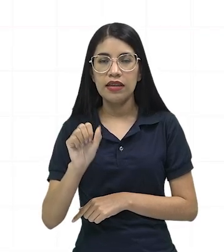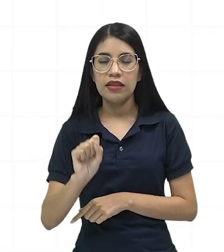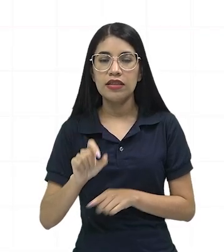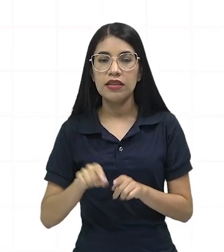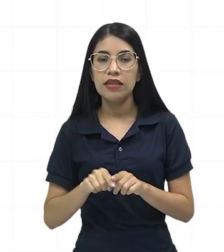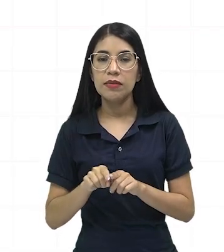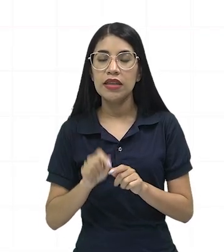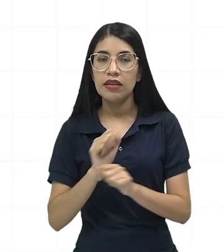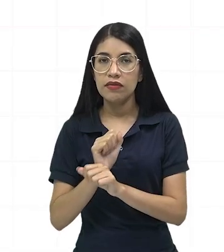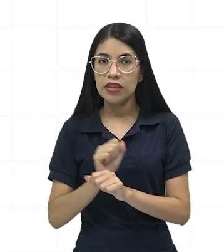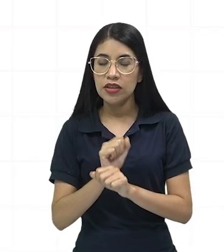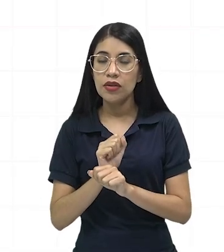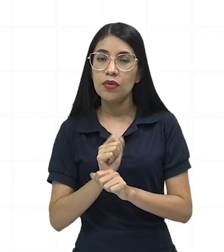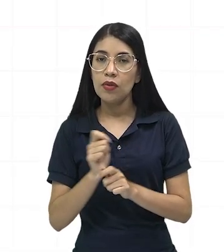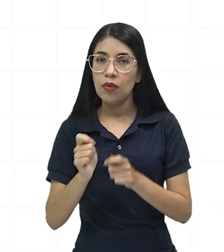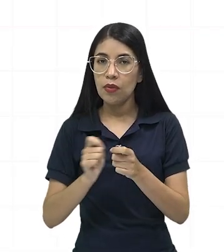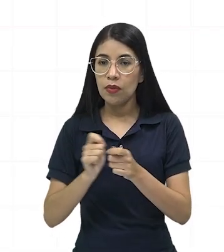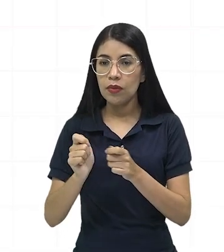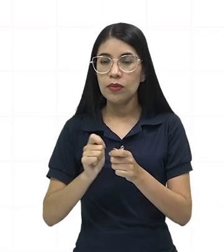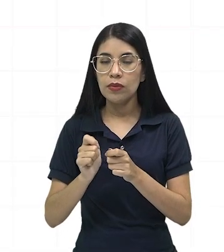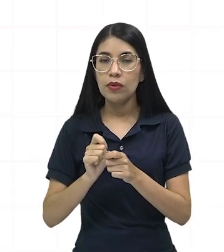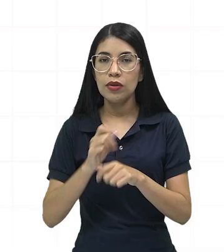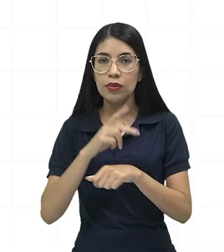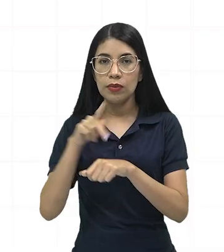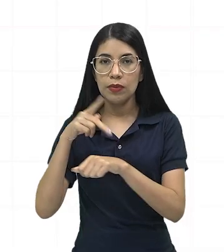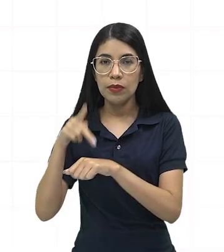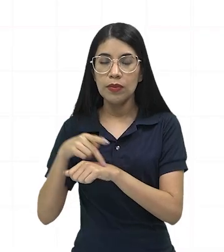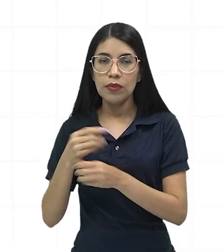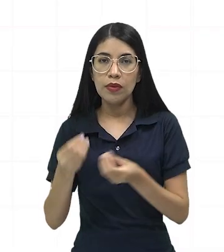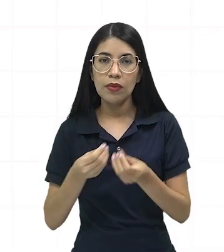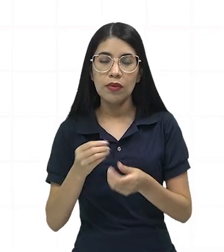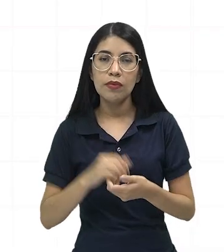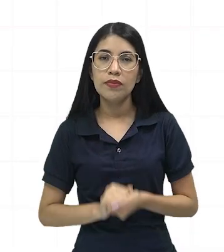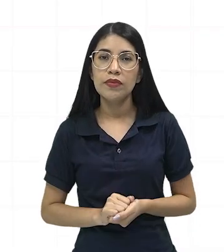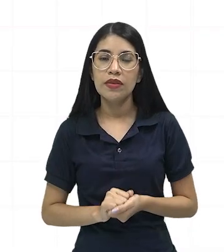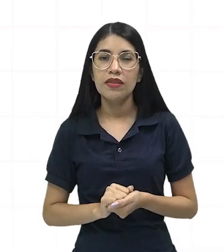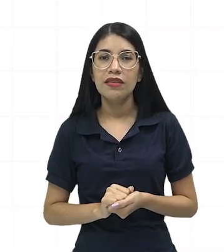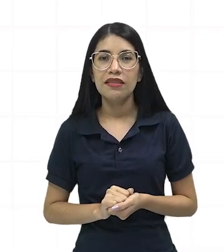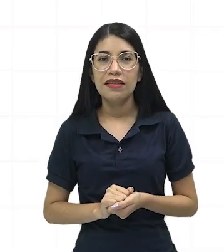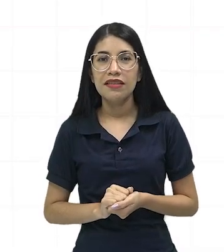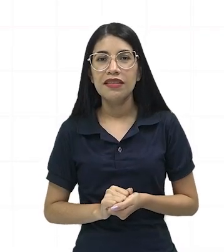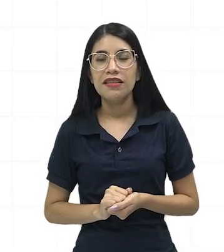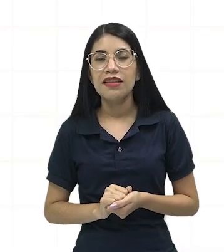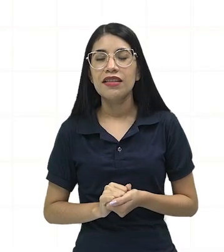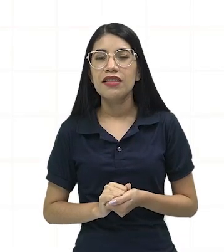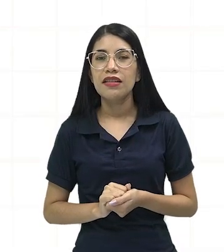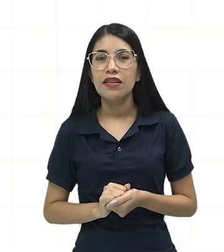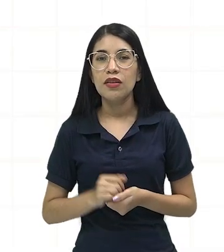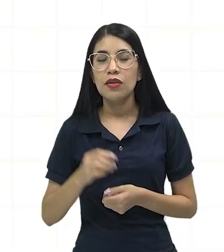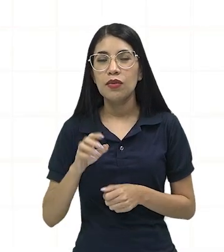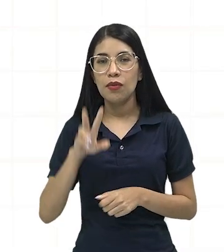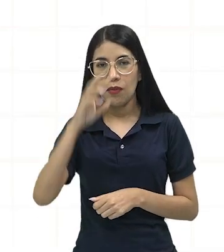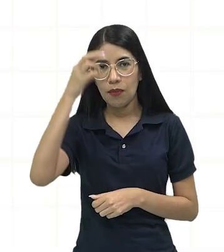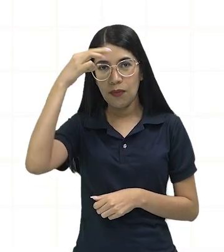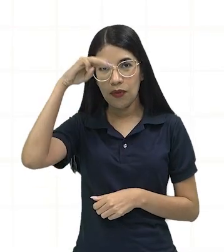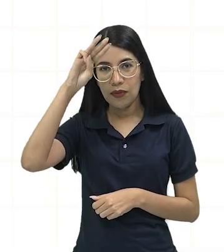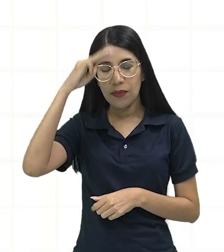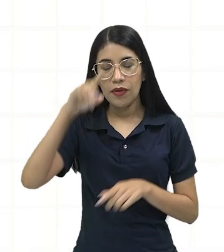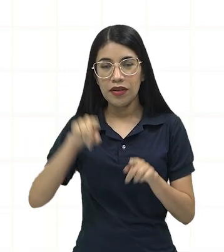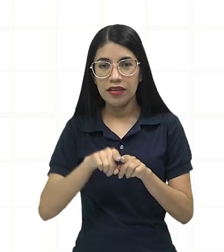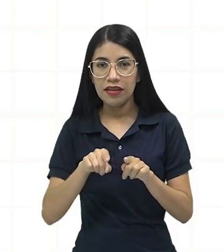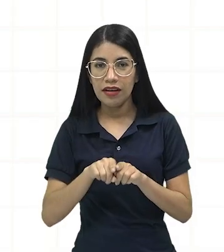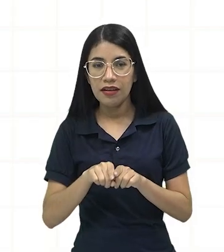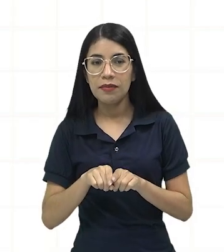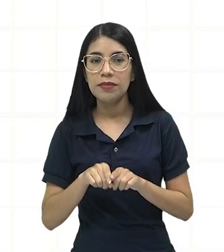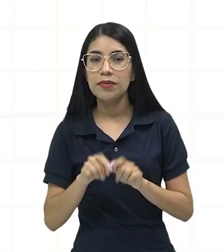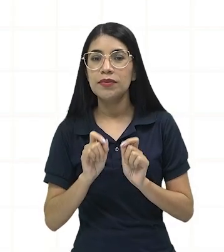tá? Através de monopólios, altos impostos e proteção aos grêmios